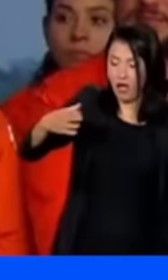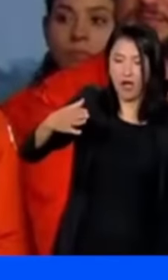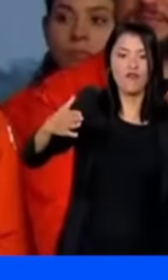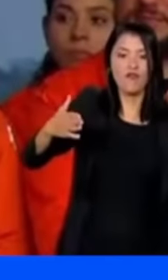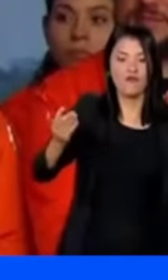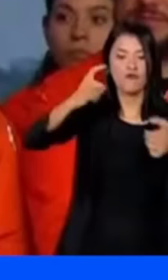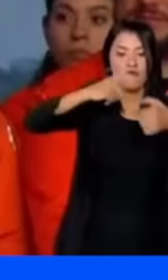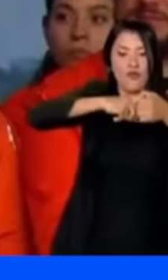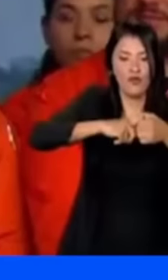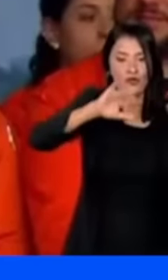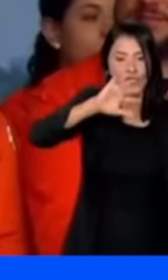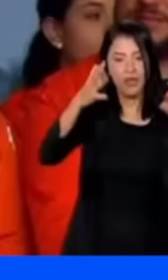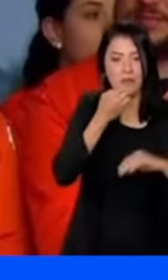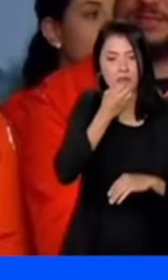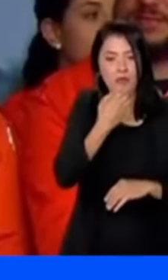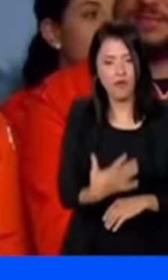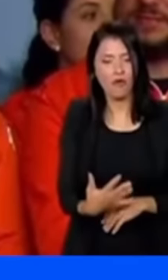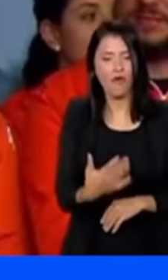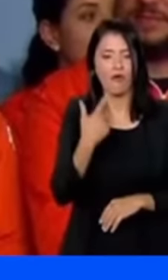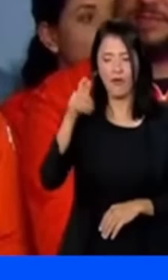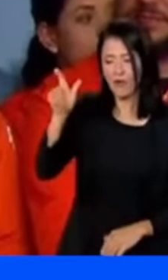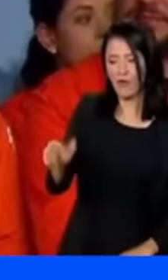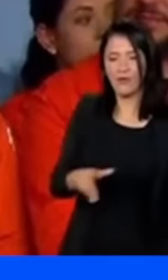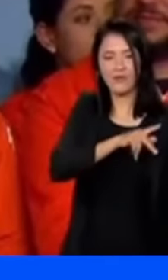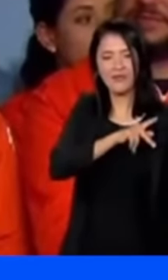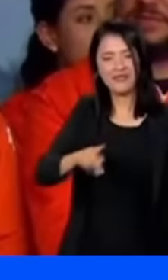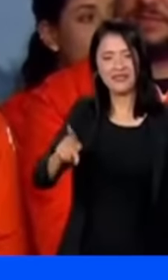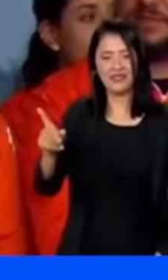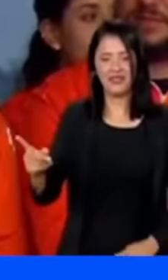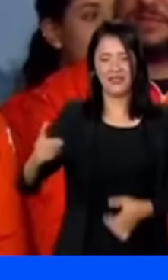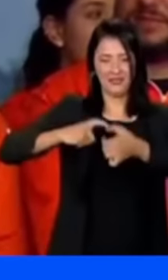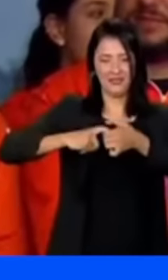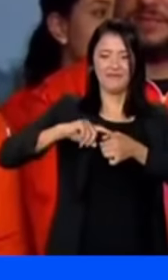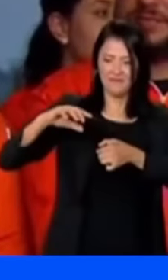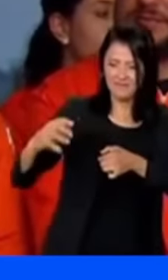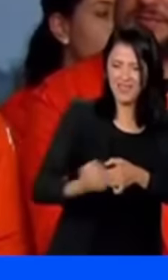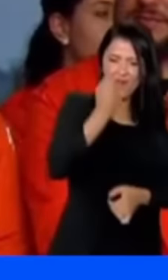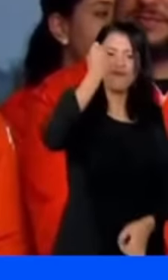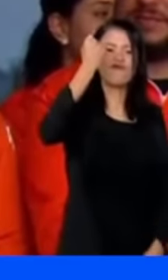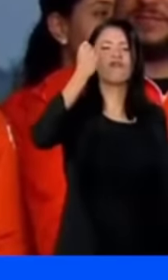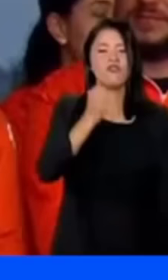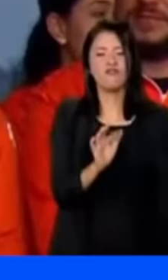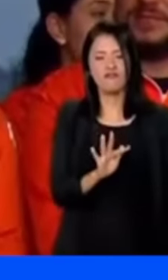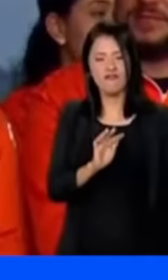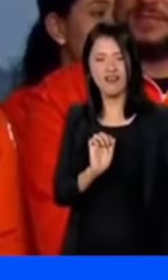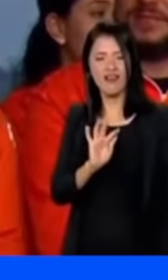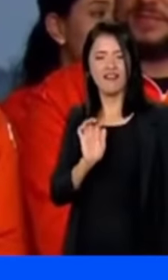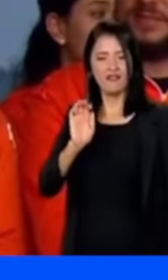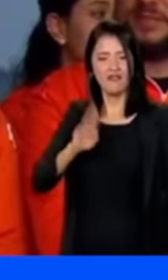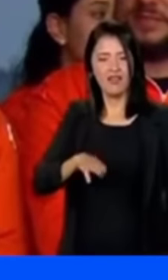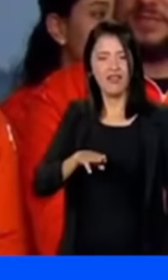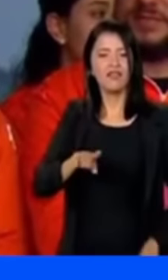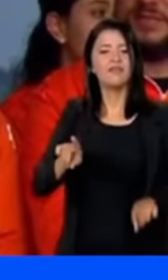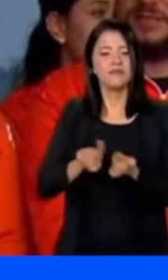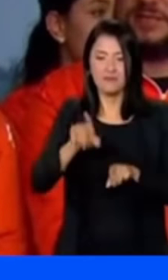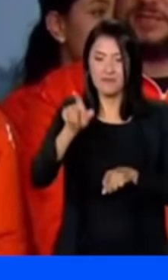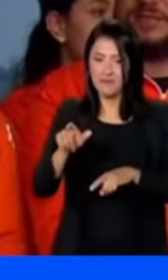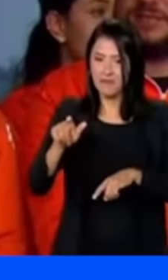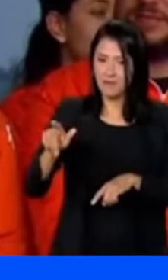O presidente Lula resgatou a Fafem. Mais do que isso, o presidente